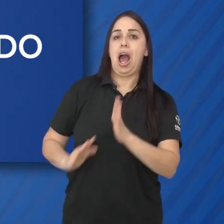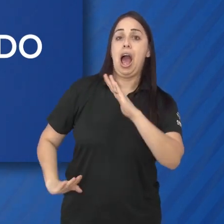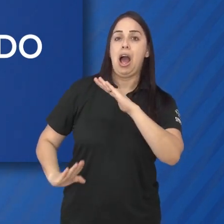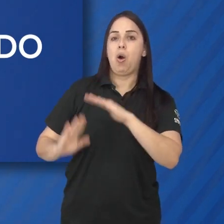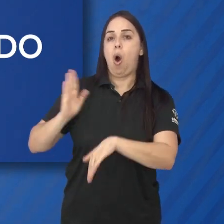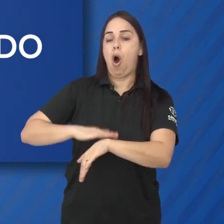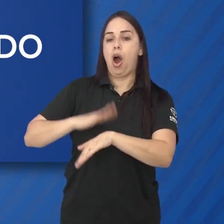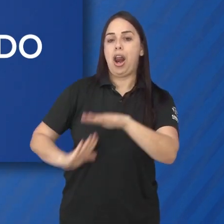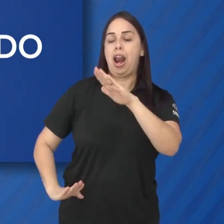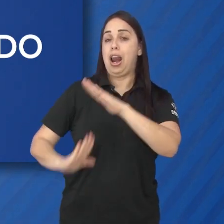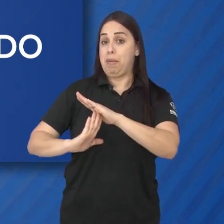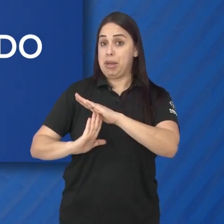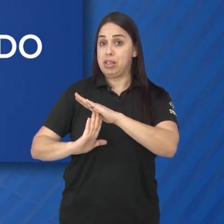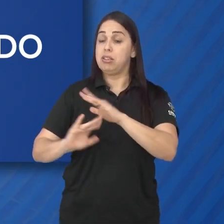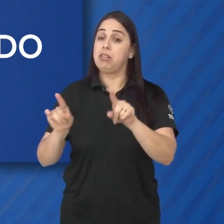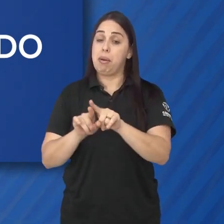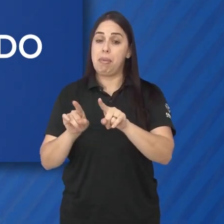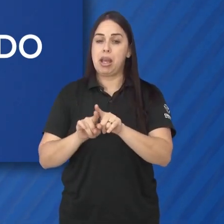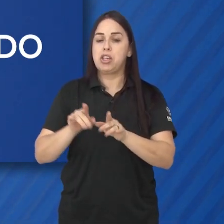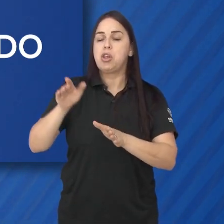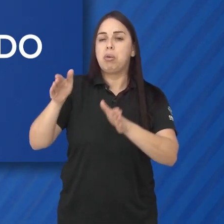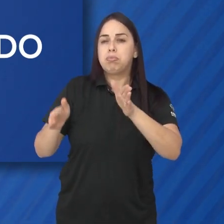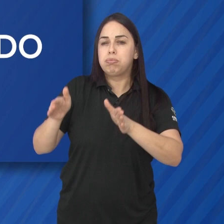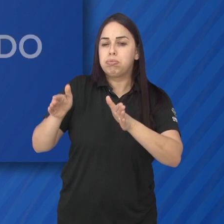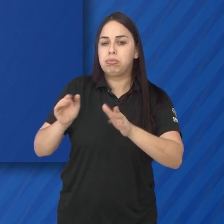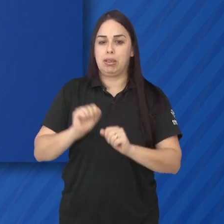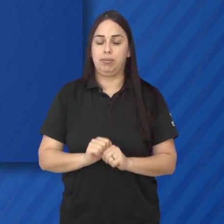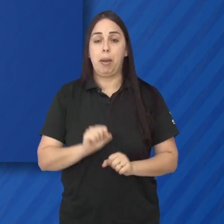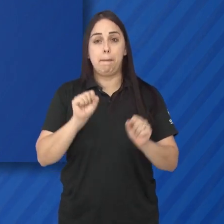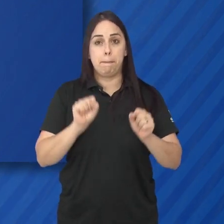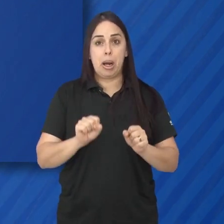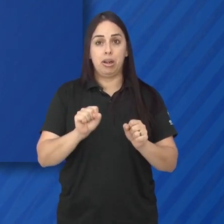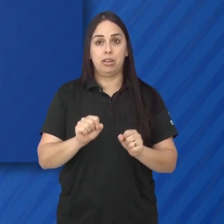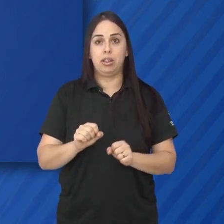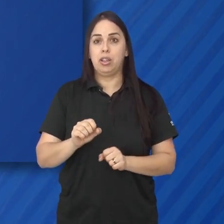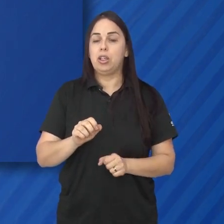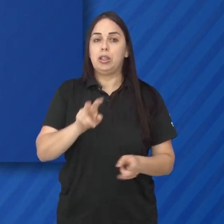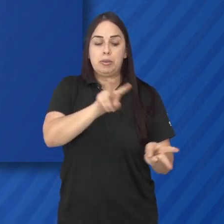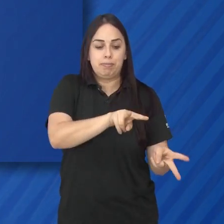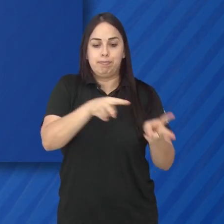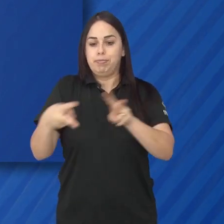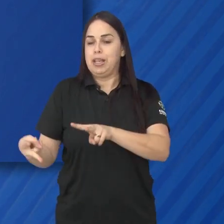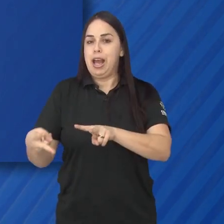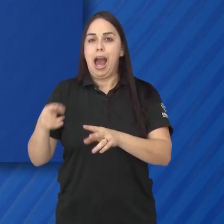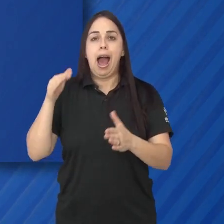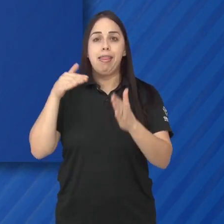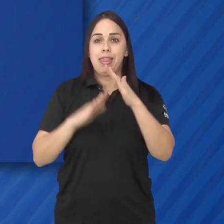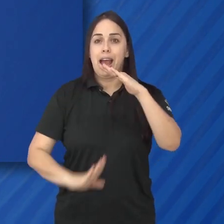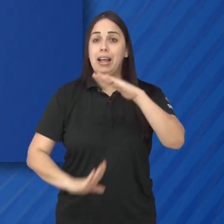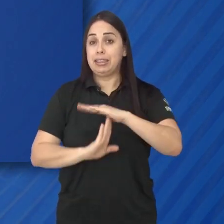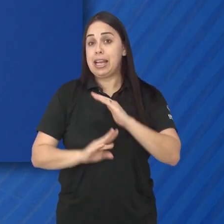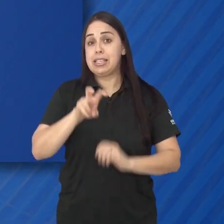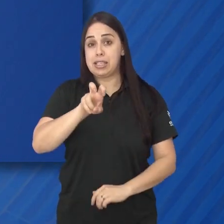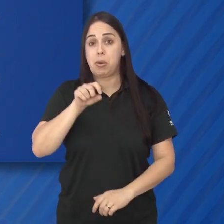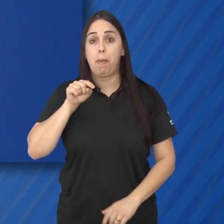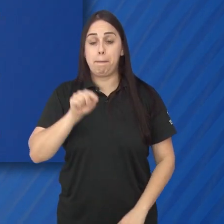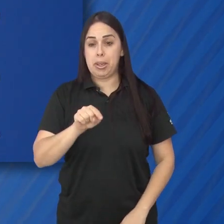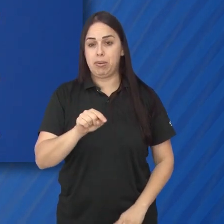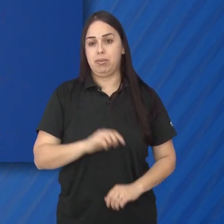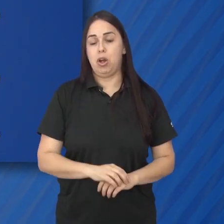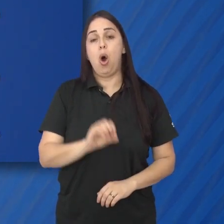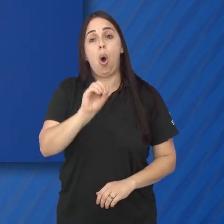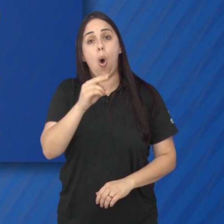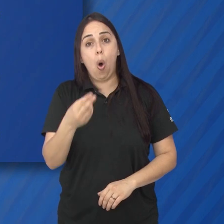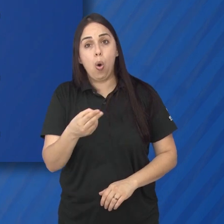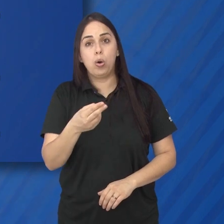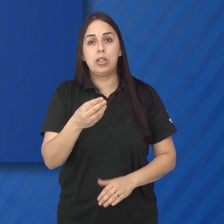para transações, apenas restrições por período. Será possível fazer uma única transação no valor de 5 mil ou